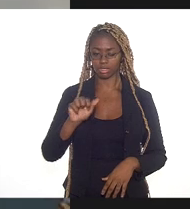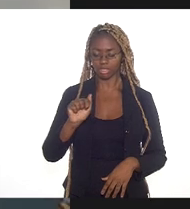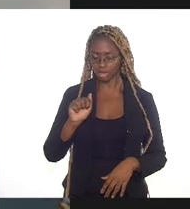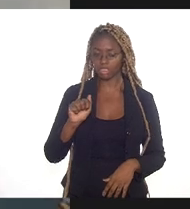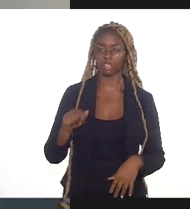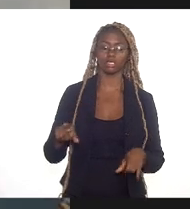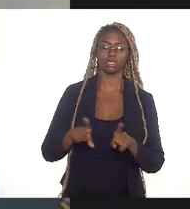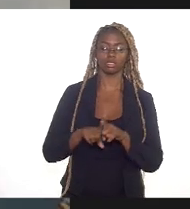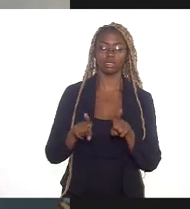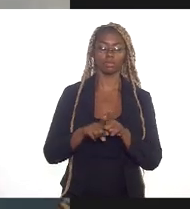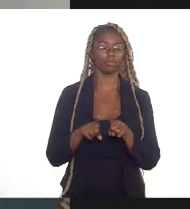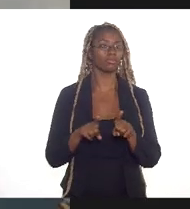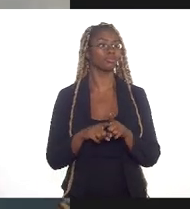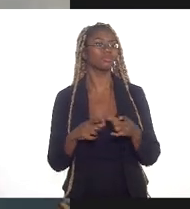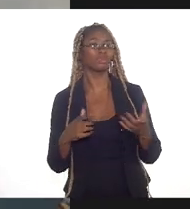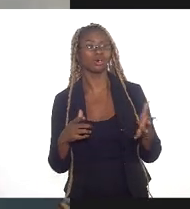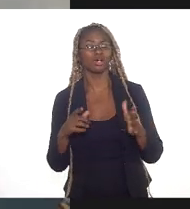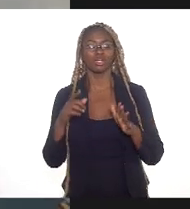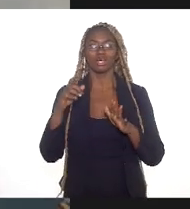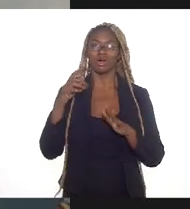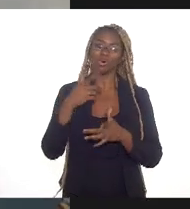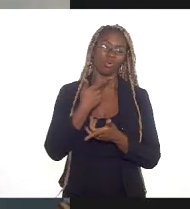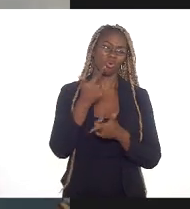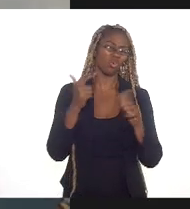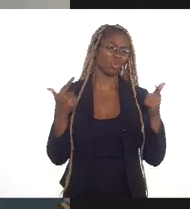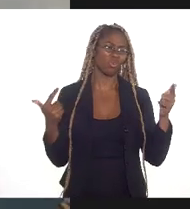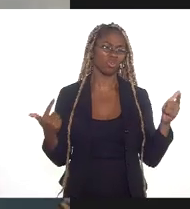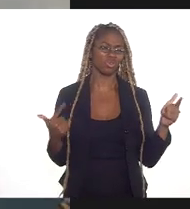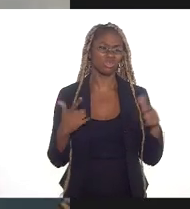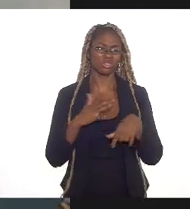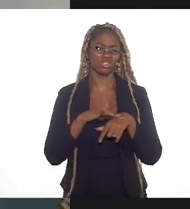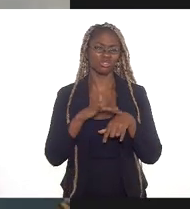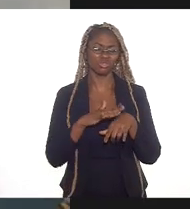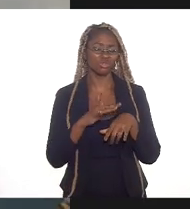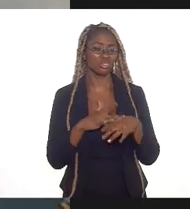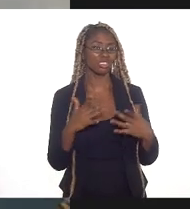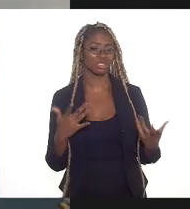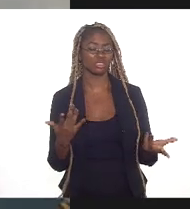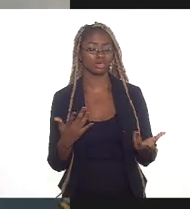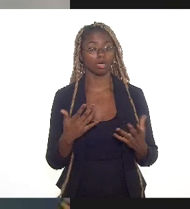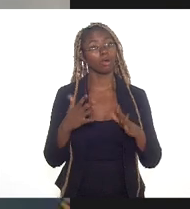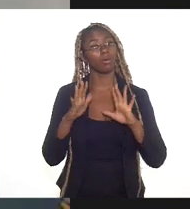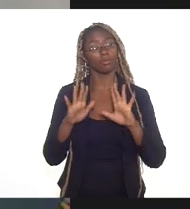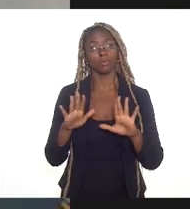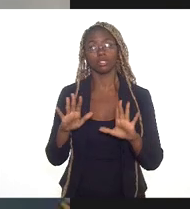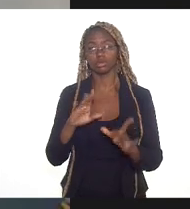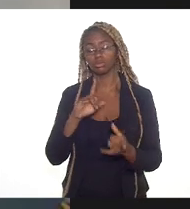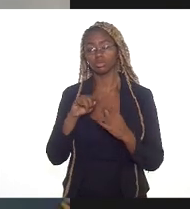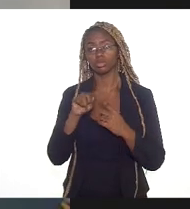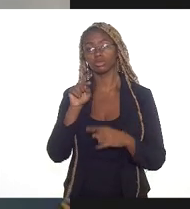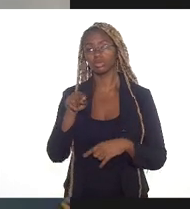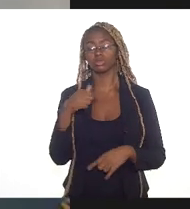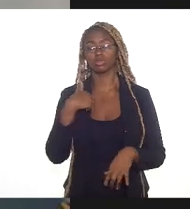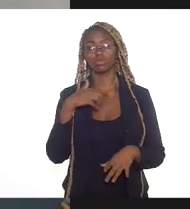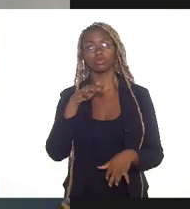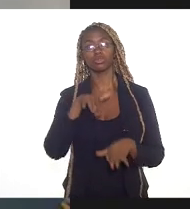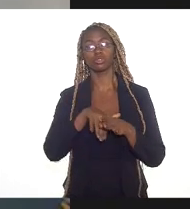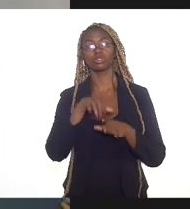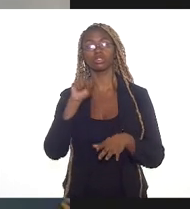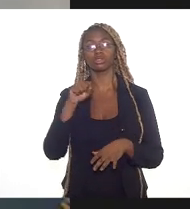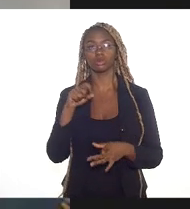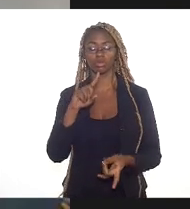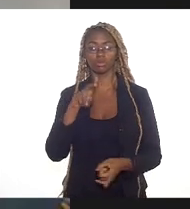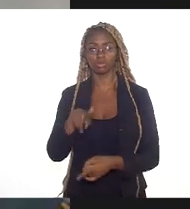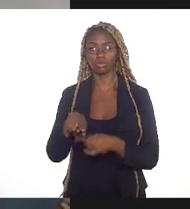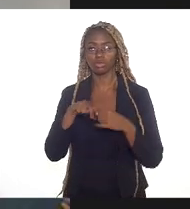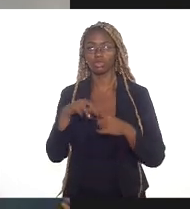esclerose múltipla e também outras síndromes raras. Então, nesse sentido, o voto sim é pela